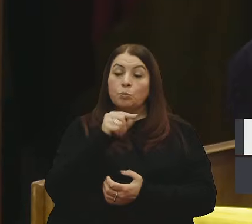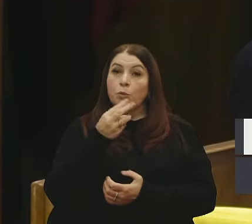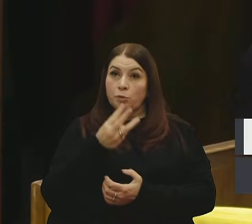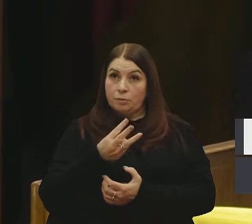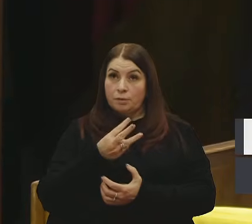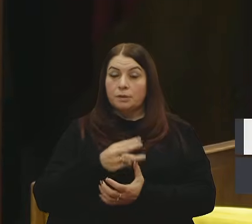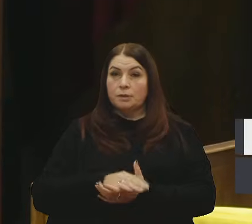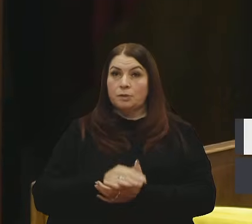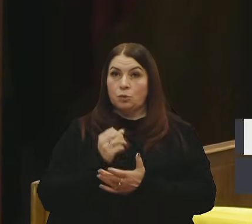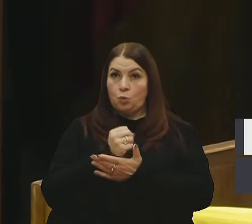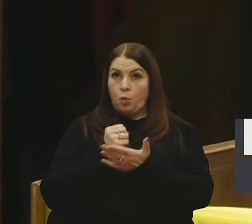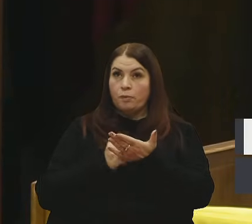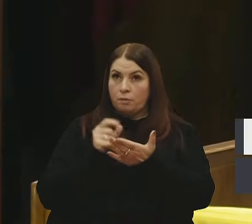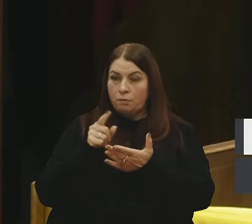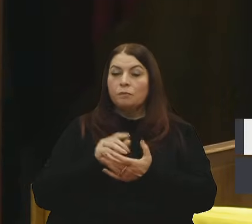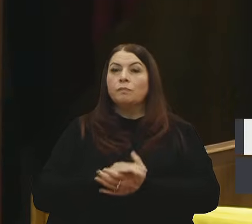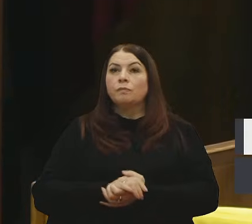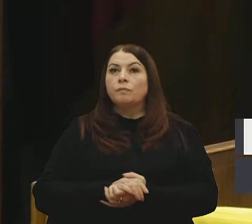31.3 do contrato.